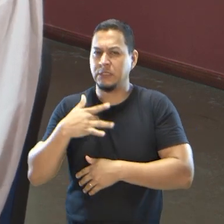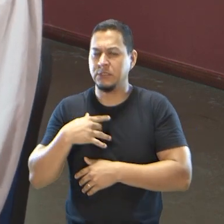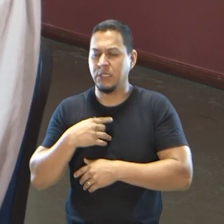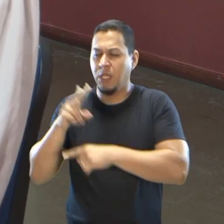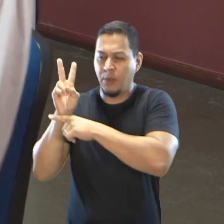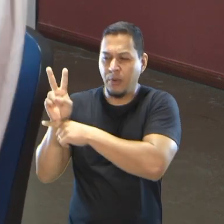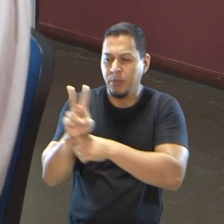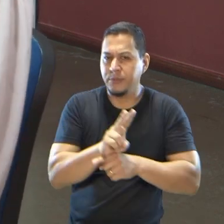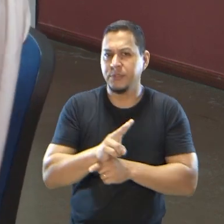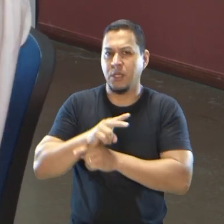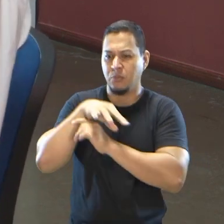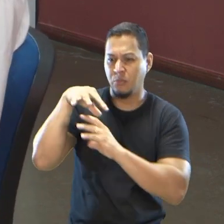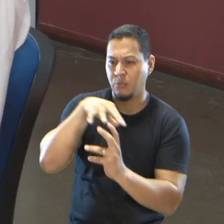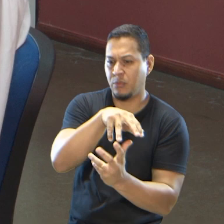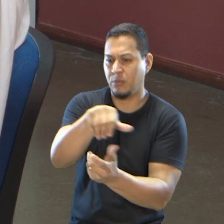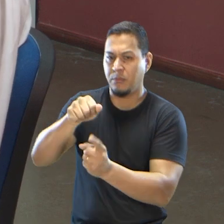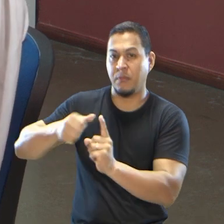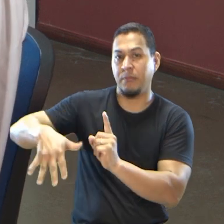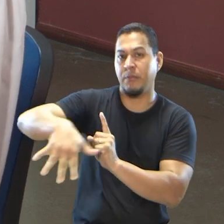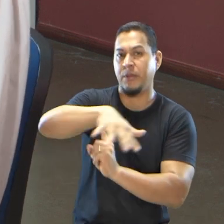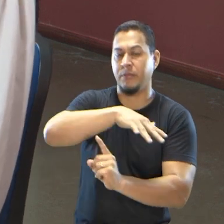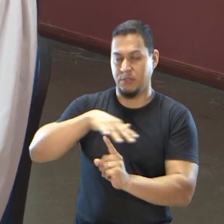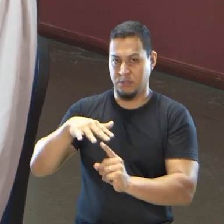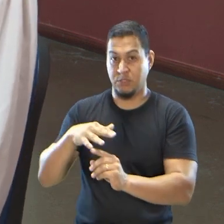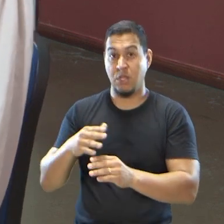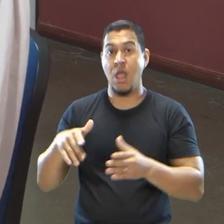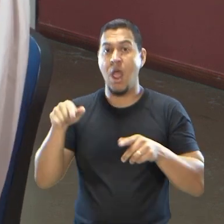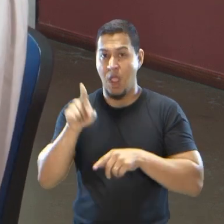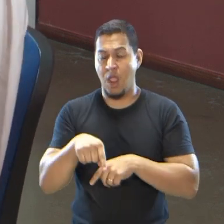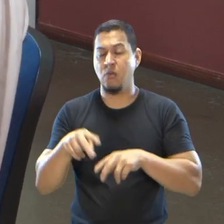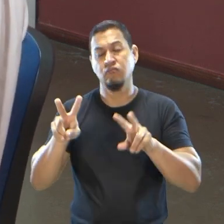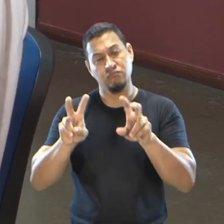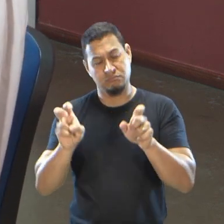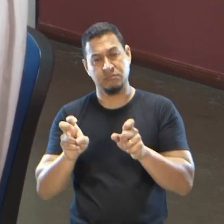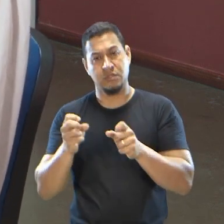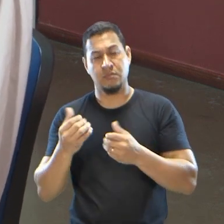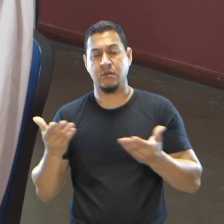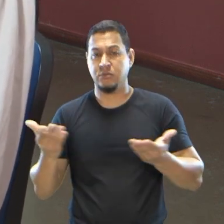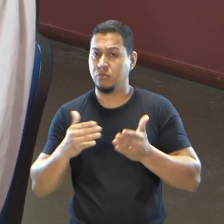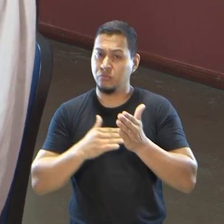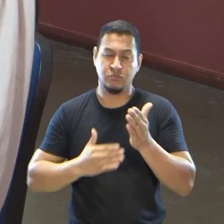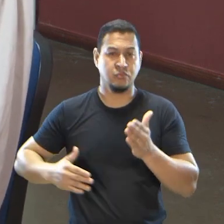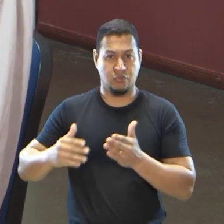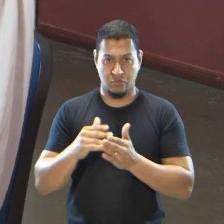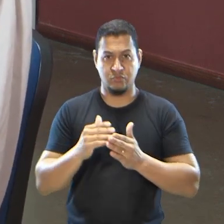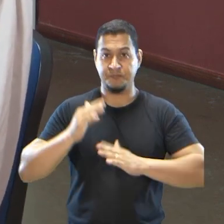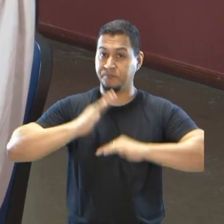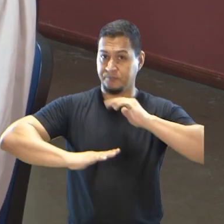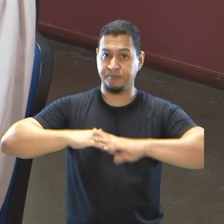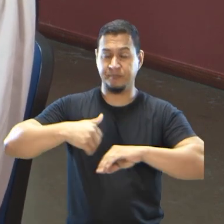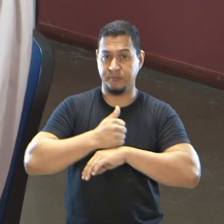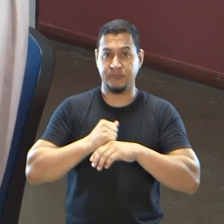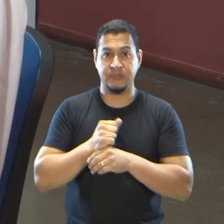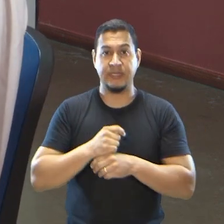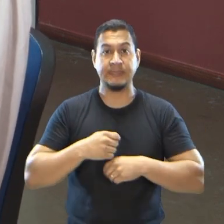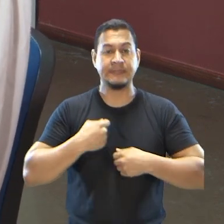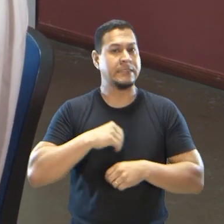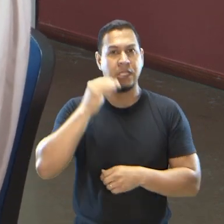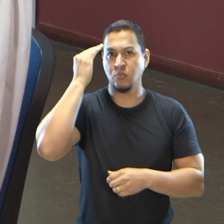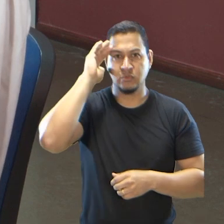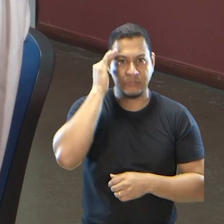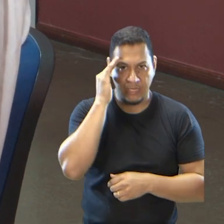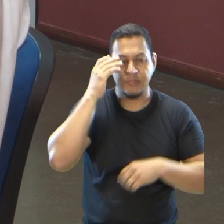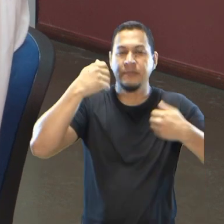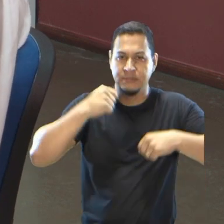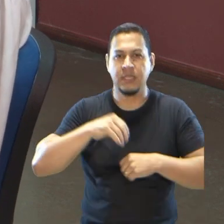da conservação da biodiversidade, por ser um tema muito em alta hoje em dia, que todos os profissionais, os que não sabem abordar, estão tendo